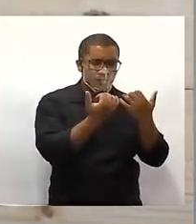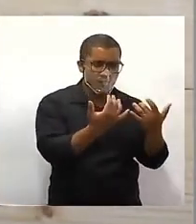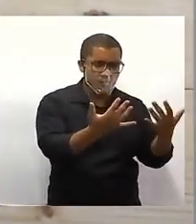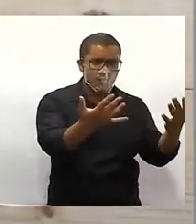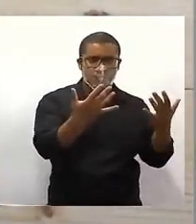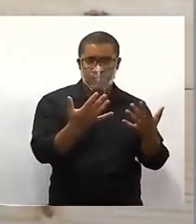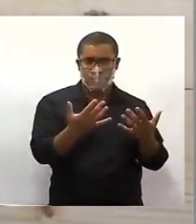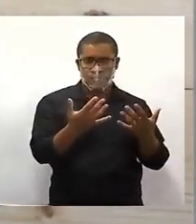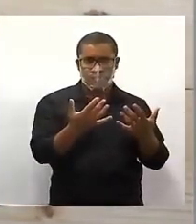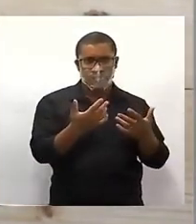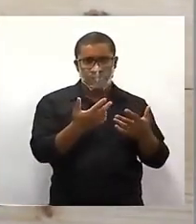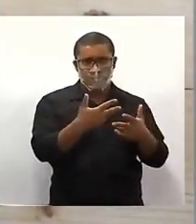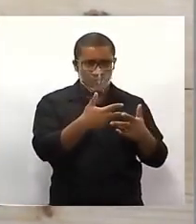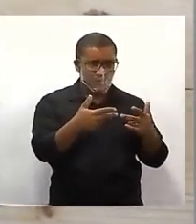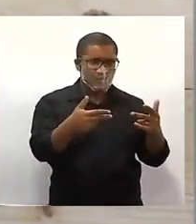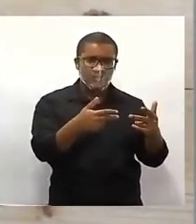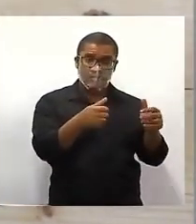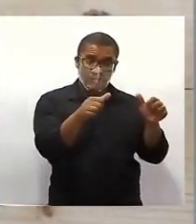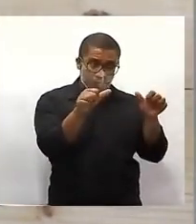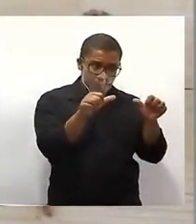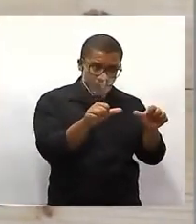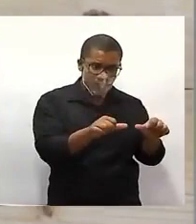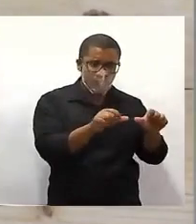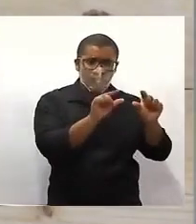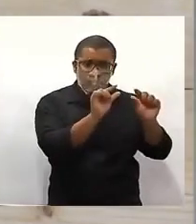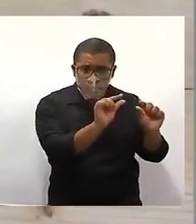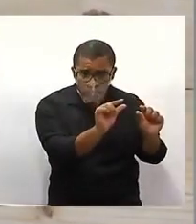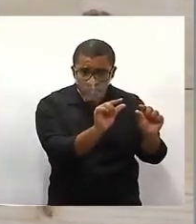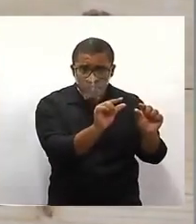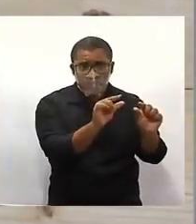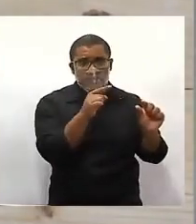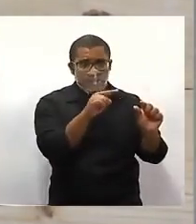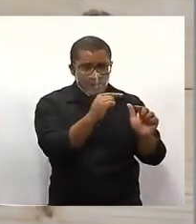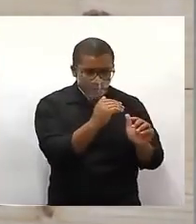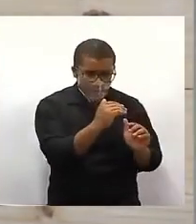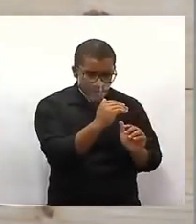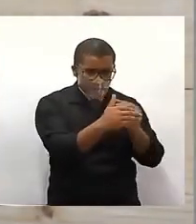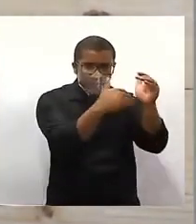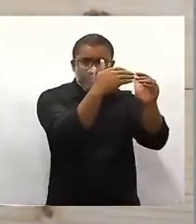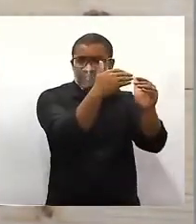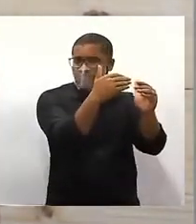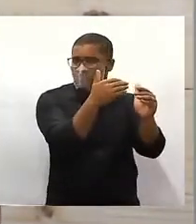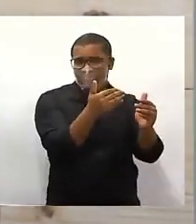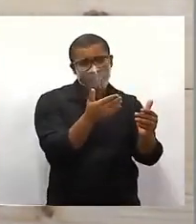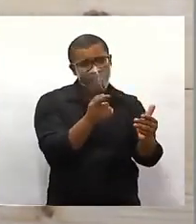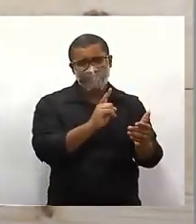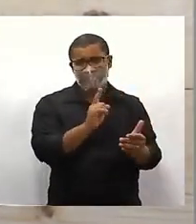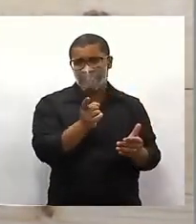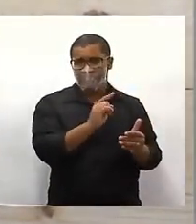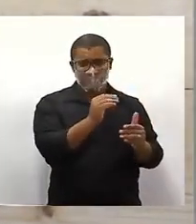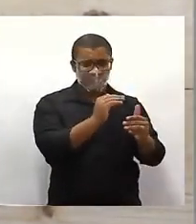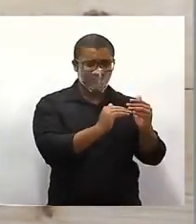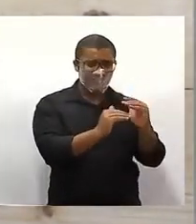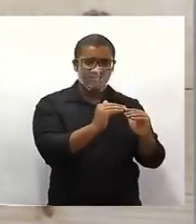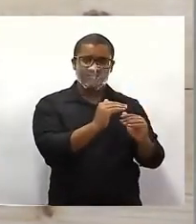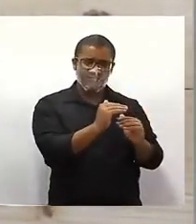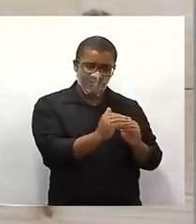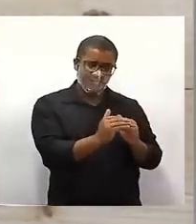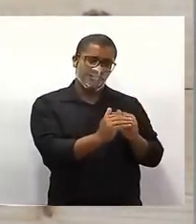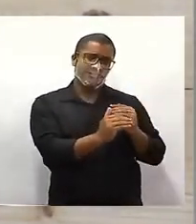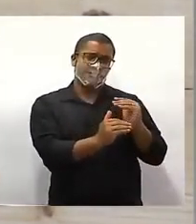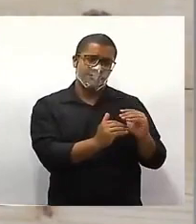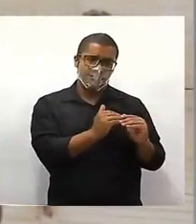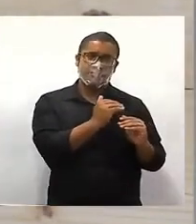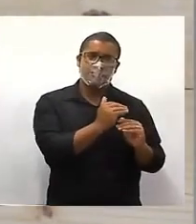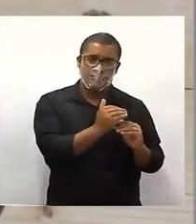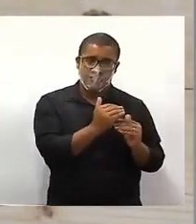mais extremas, esse povo não irá se desenvolver. Então, ele dizia que o povo estaria determinado e